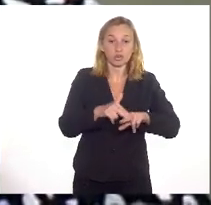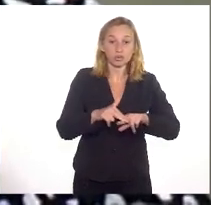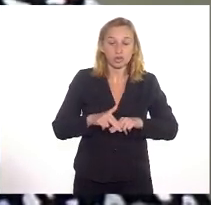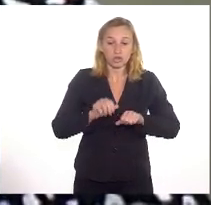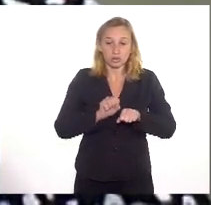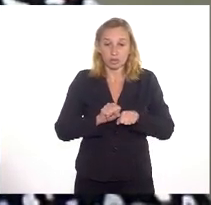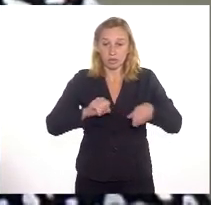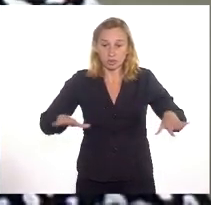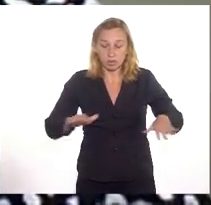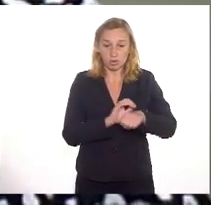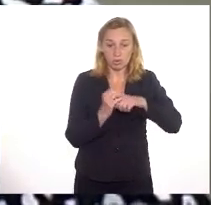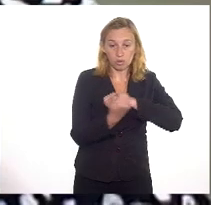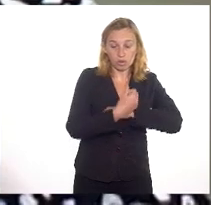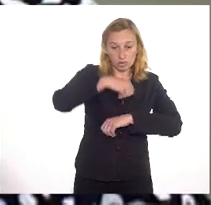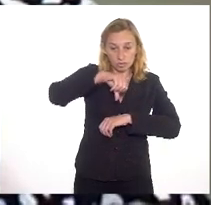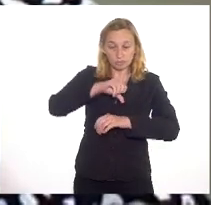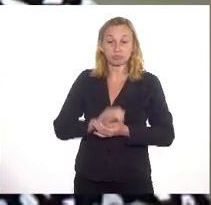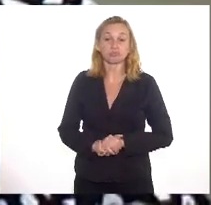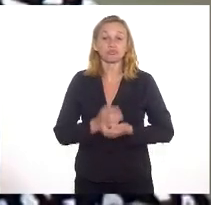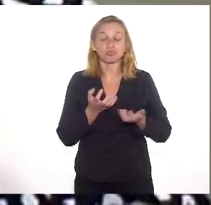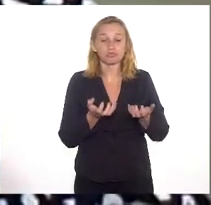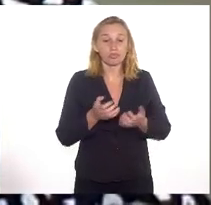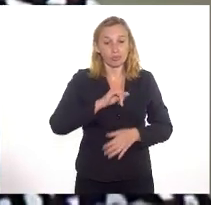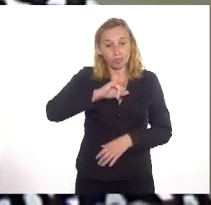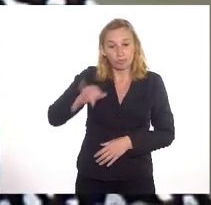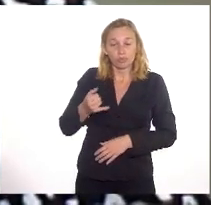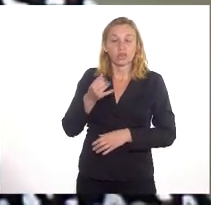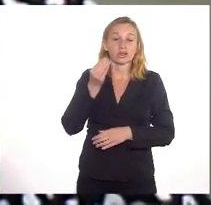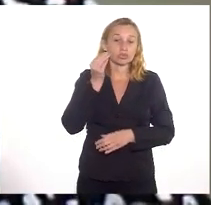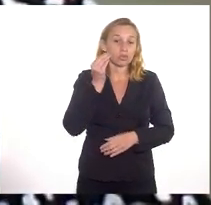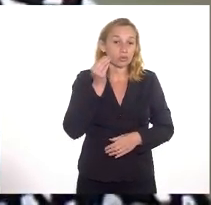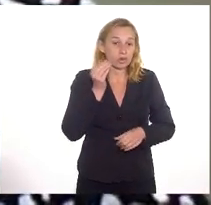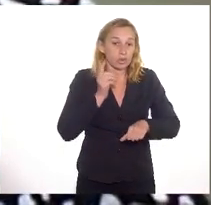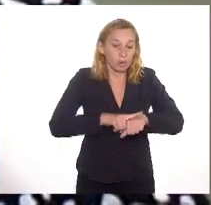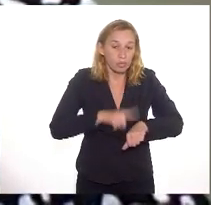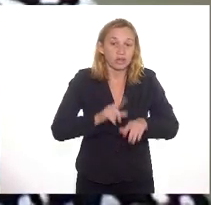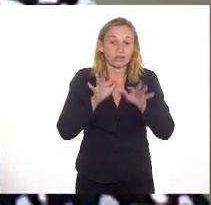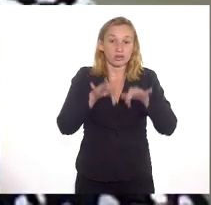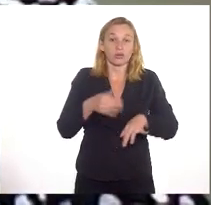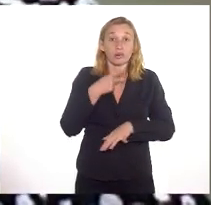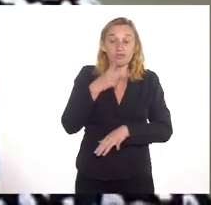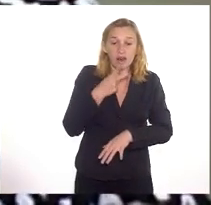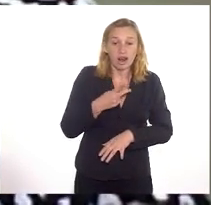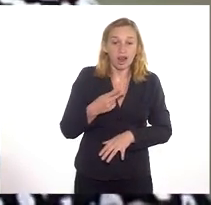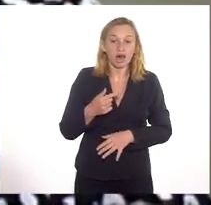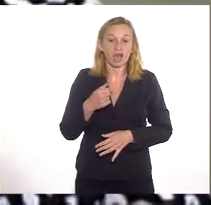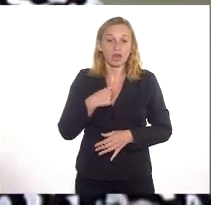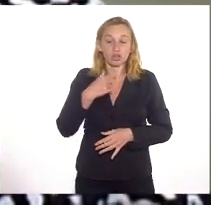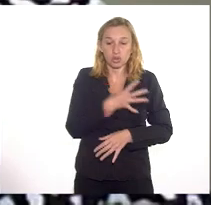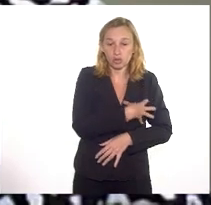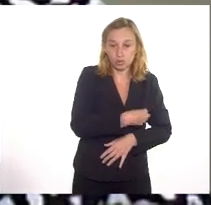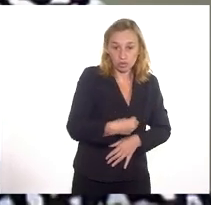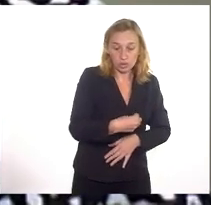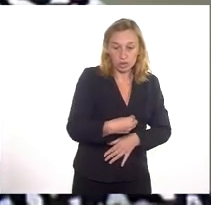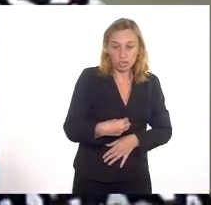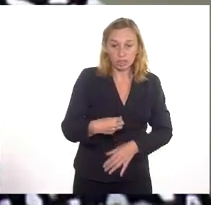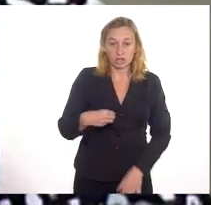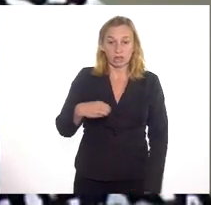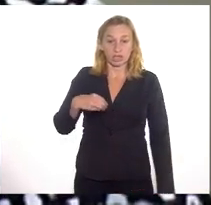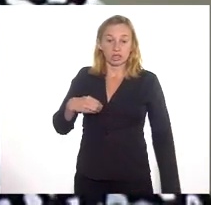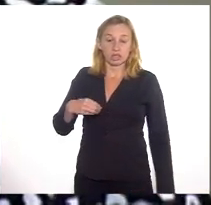do coronavírus. Eu queria aproveitar esse momento final para dizer que eu sou filha de imigrantes